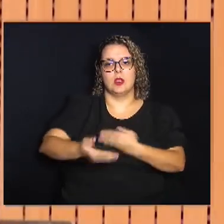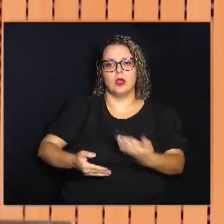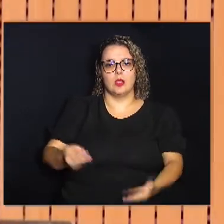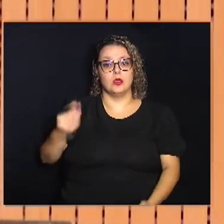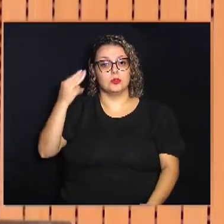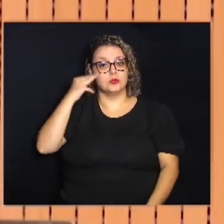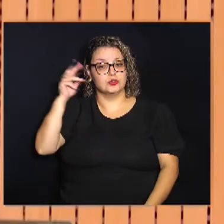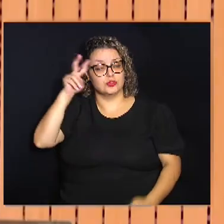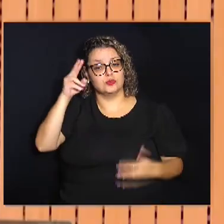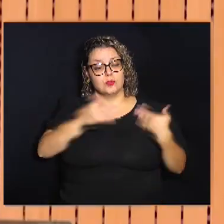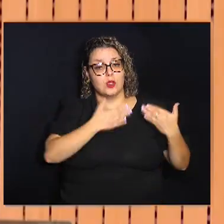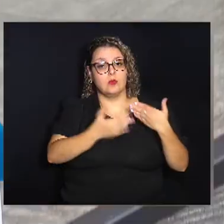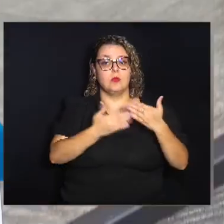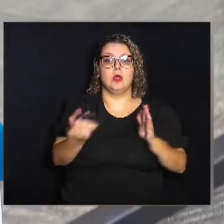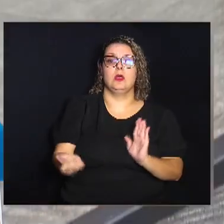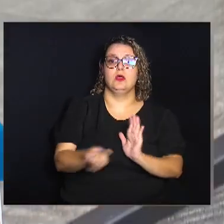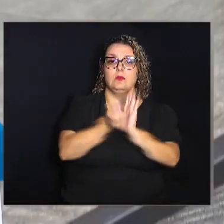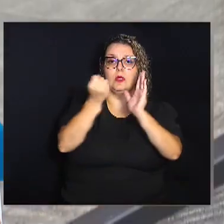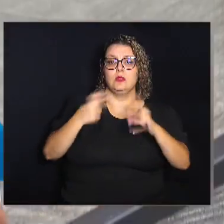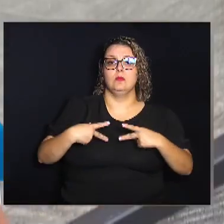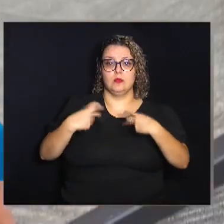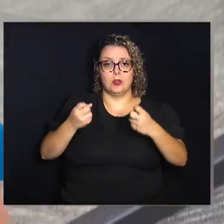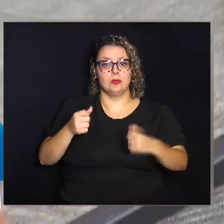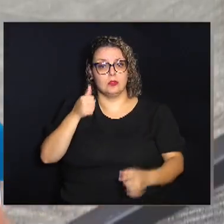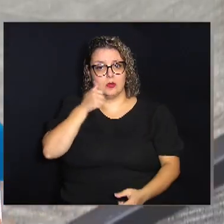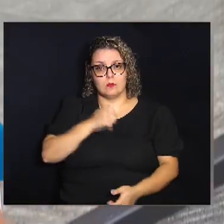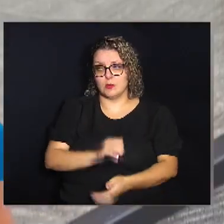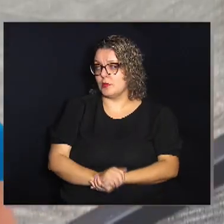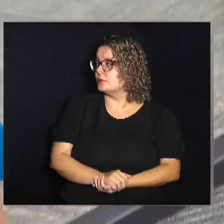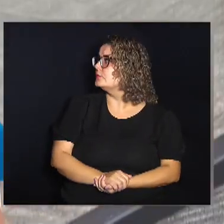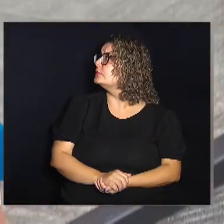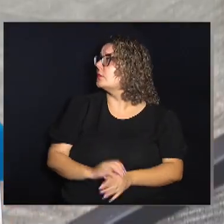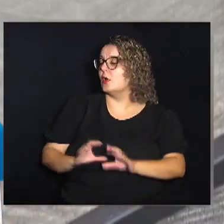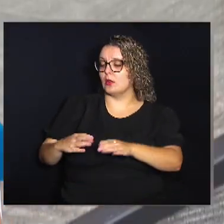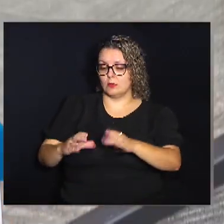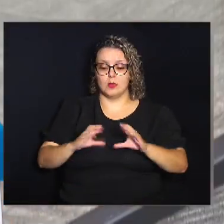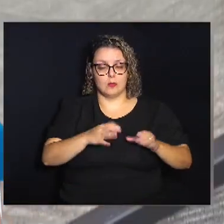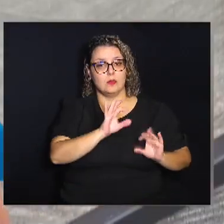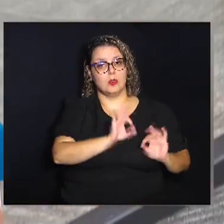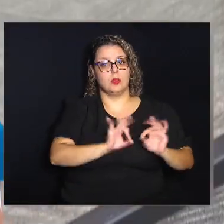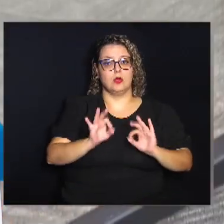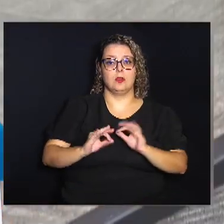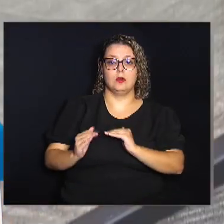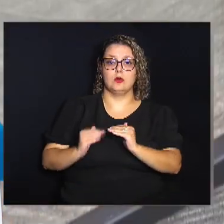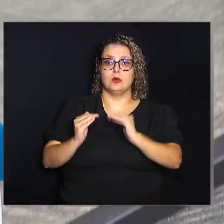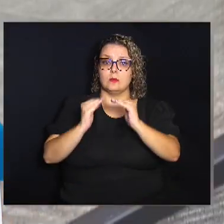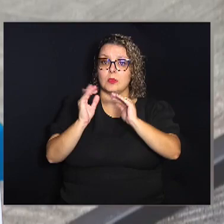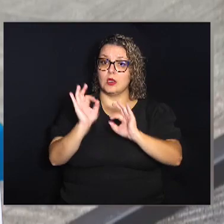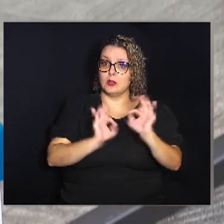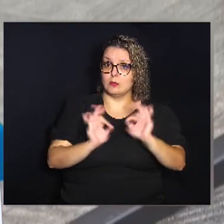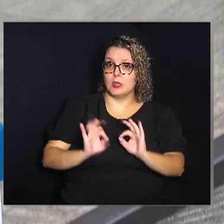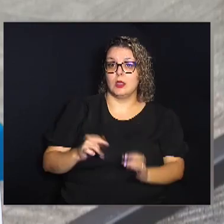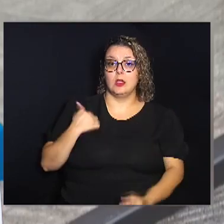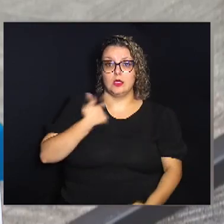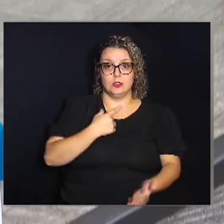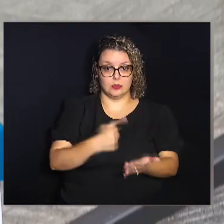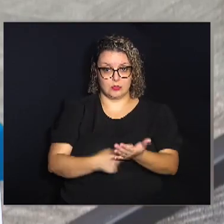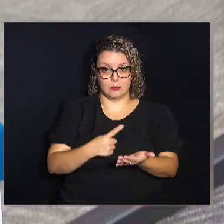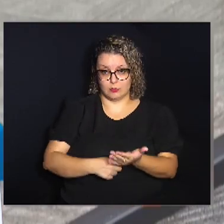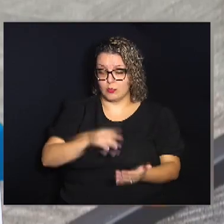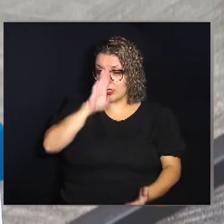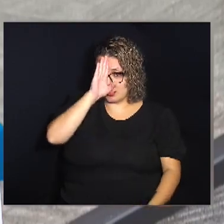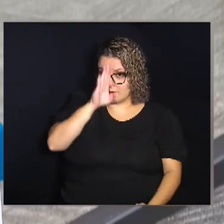e reconhecimento da mulher. Os comitês serão organizados e montados. A nossa agenda